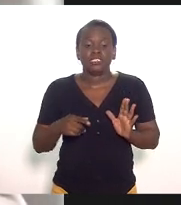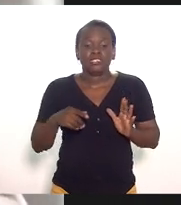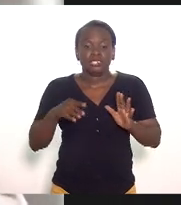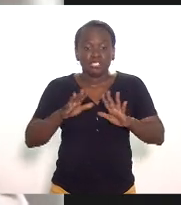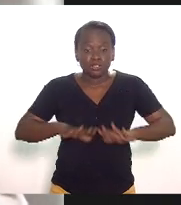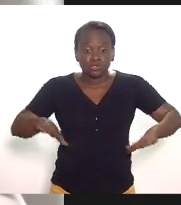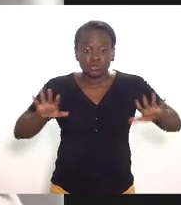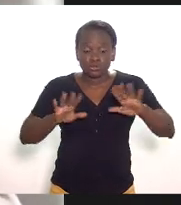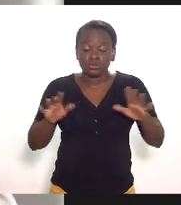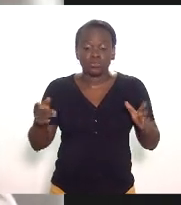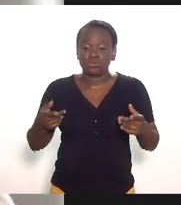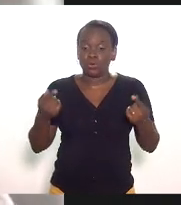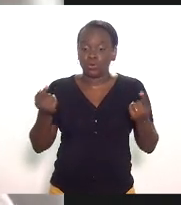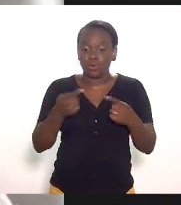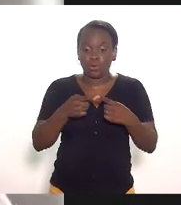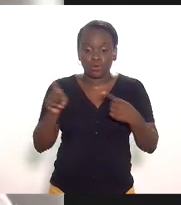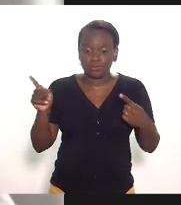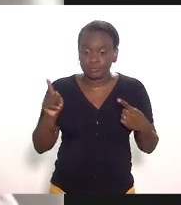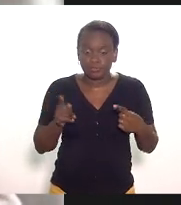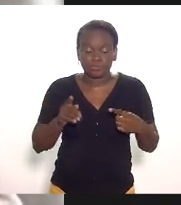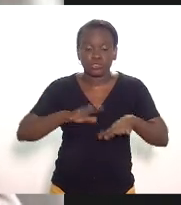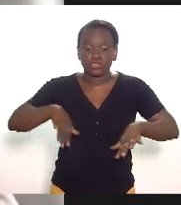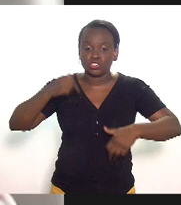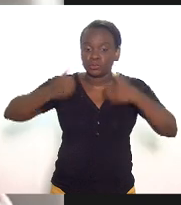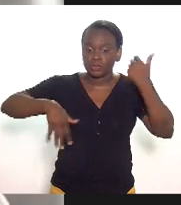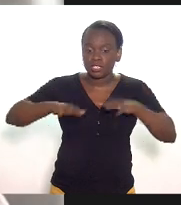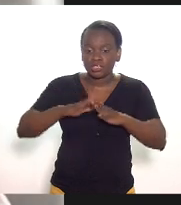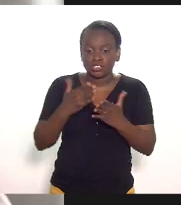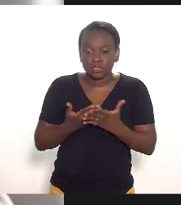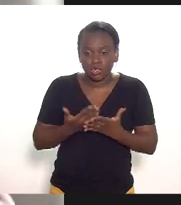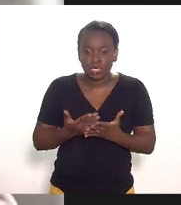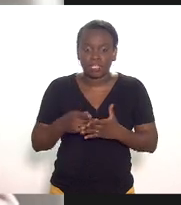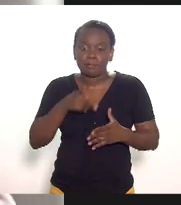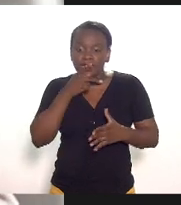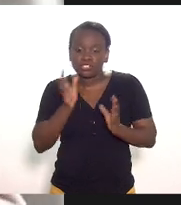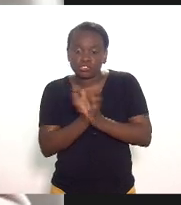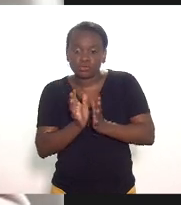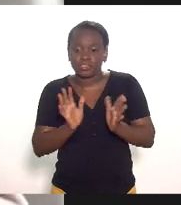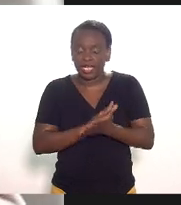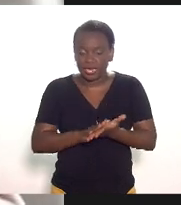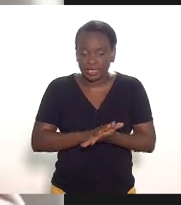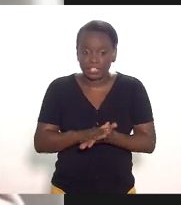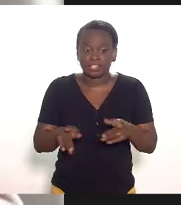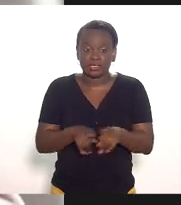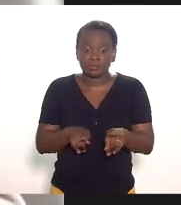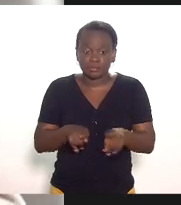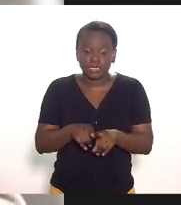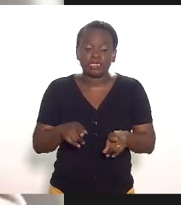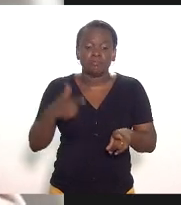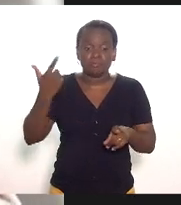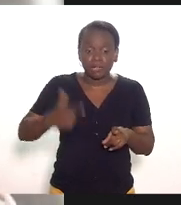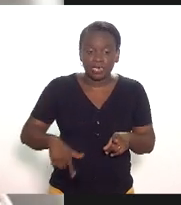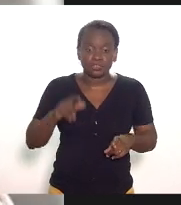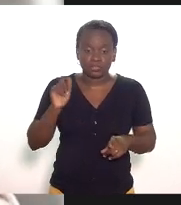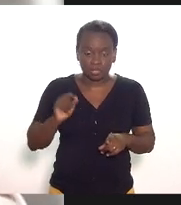diametralmente oposto a tudo aquilo que a gente tem discutido no âmbito do Escola Sem Partido, e mais, e que acaba por